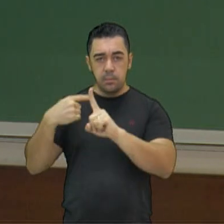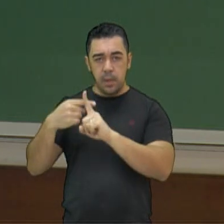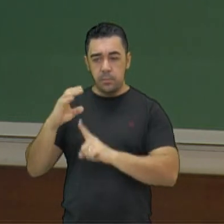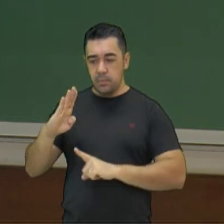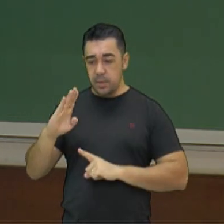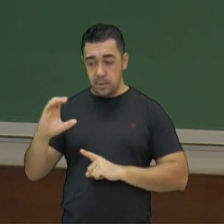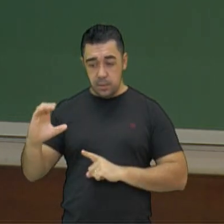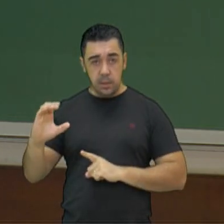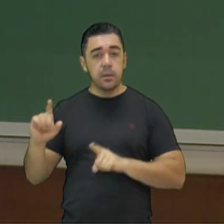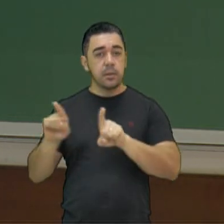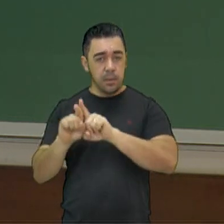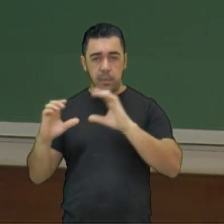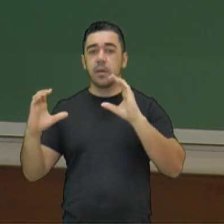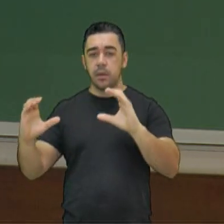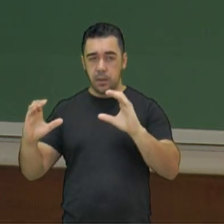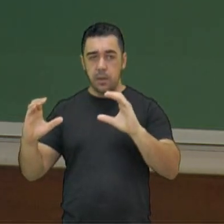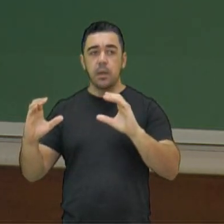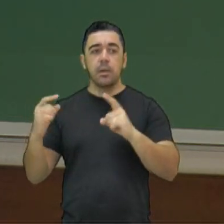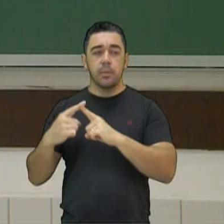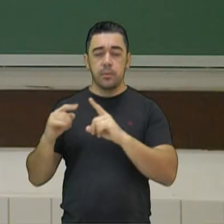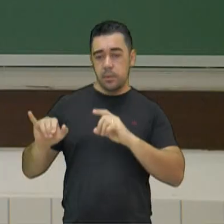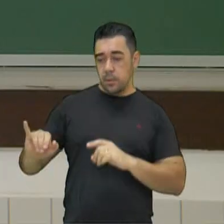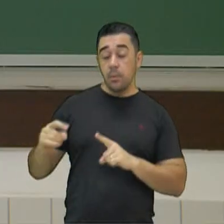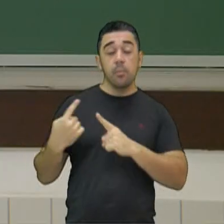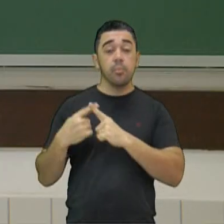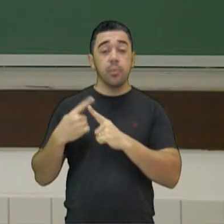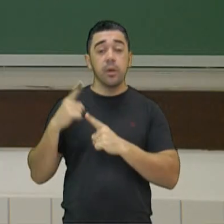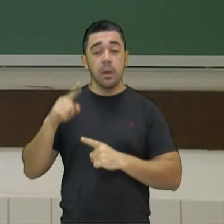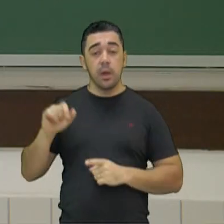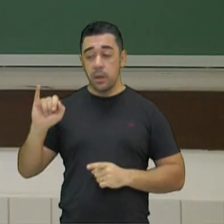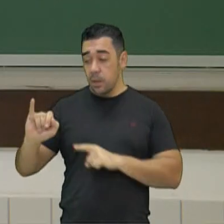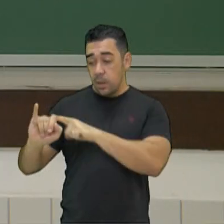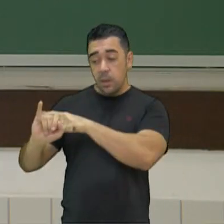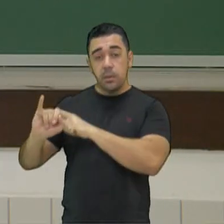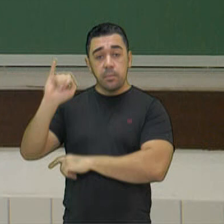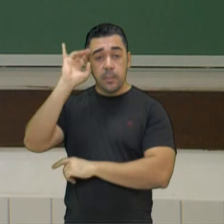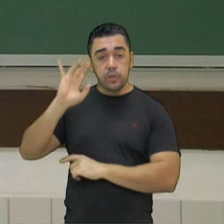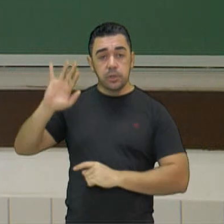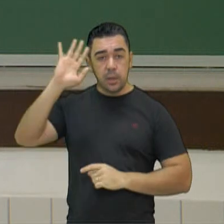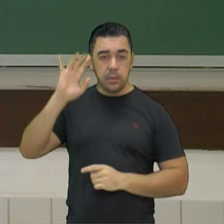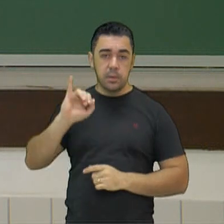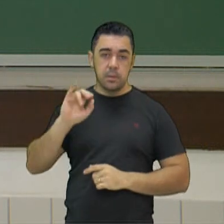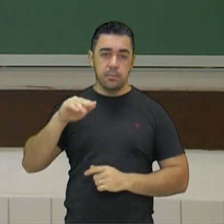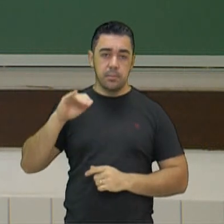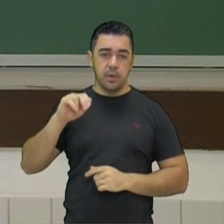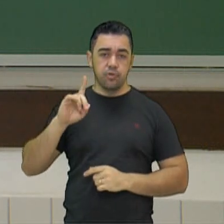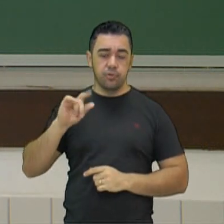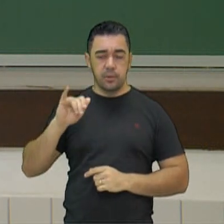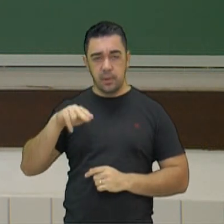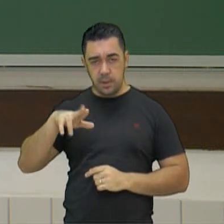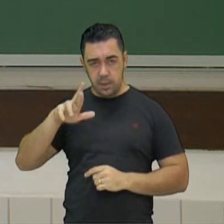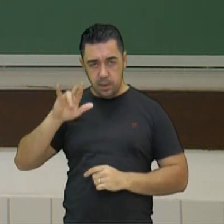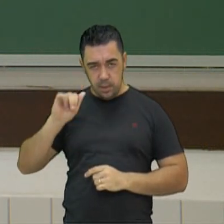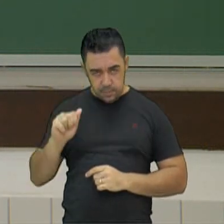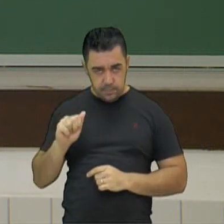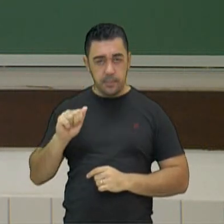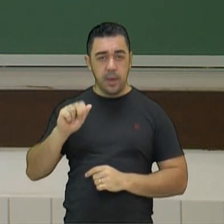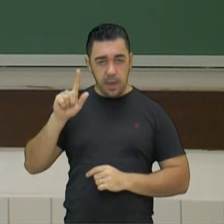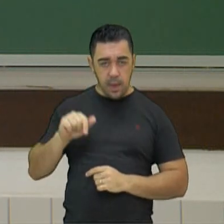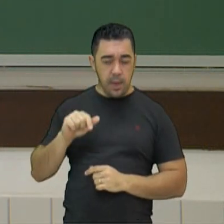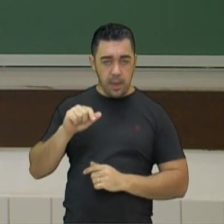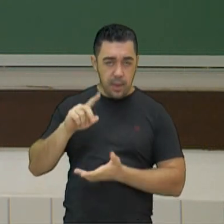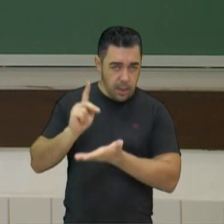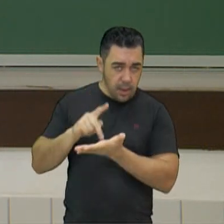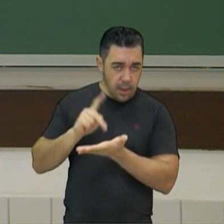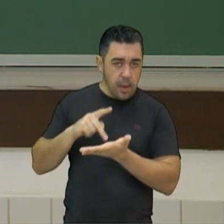BC, também entre parênteses, por quê? Porque é a parte imaginária, ele é um número real. Não é porque ele é parte